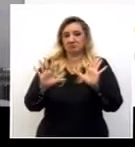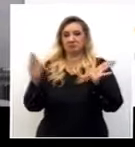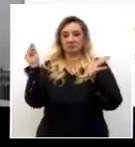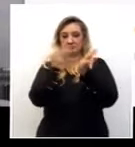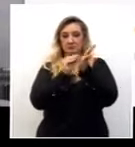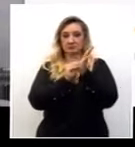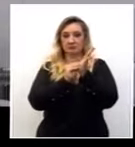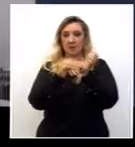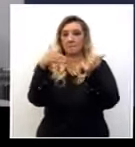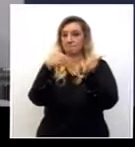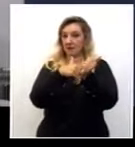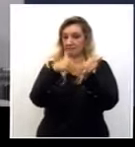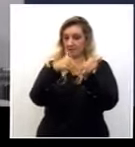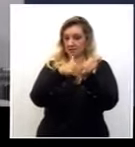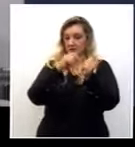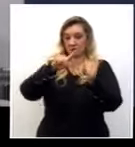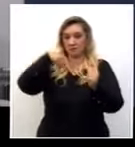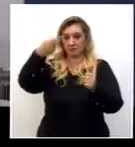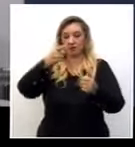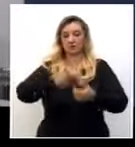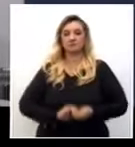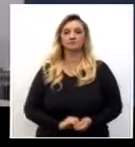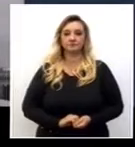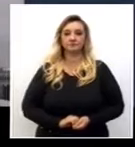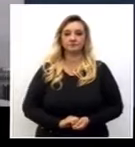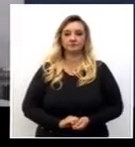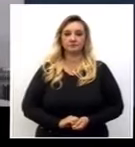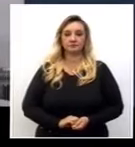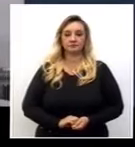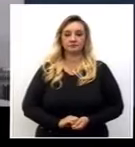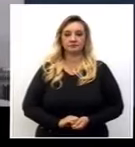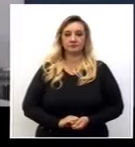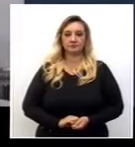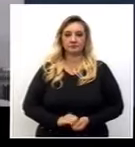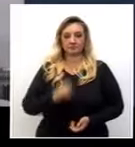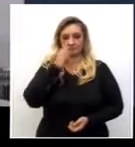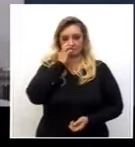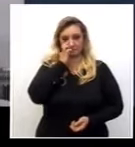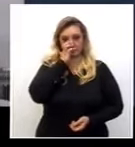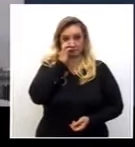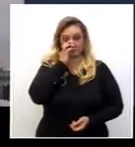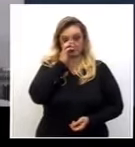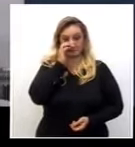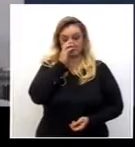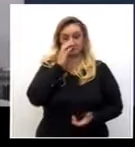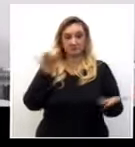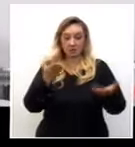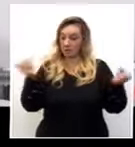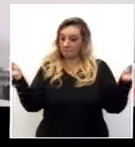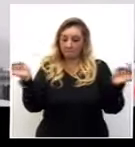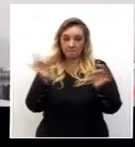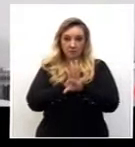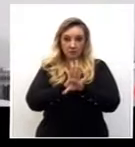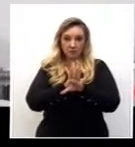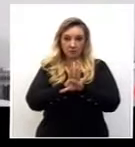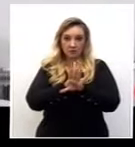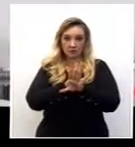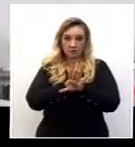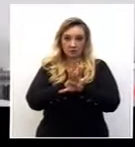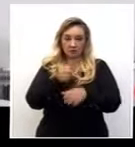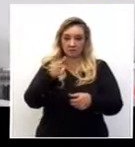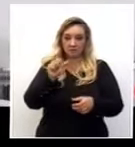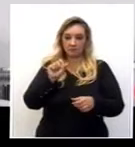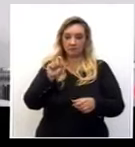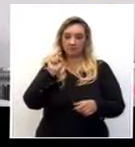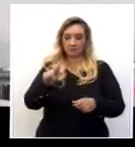as privacidades, vou para o próximo. É isso. Agora o meu Padlet está pronto. Aí eu posso startar